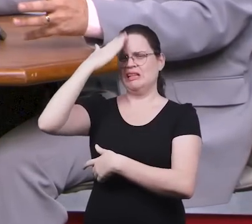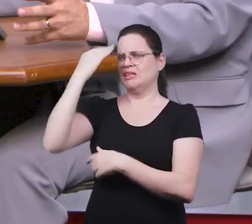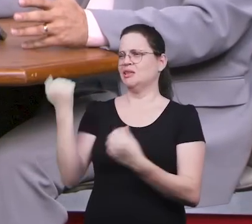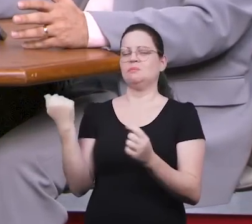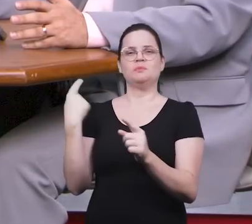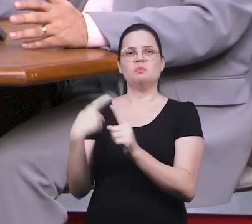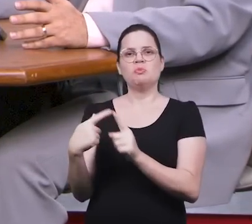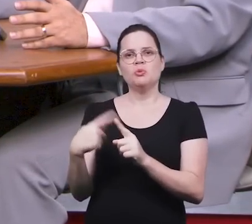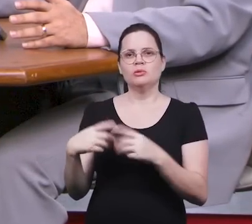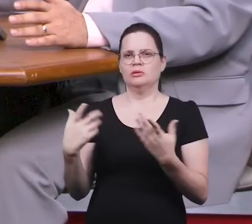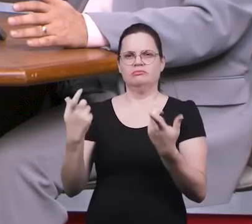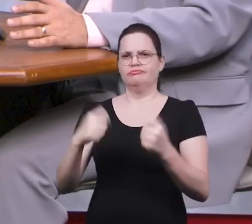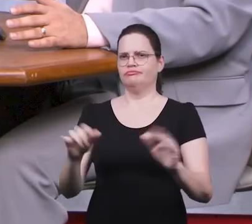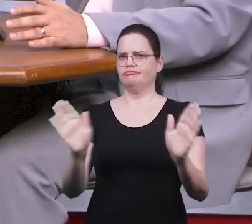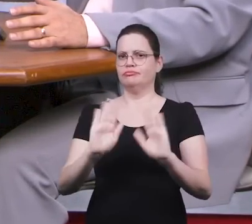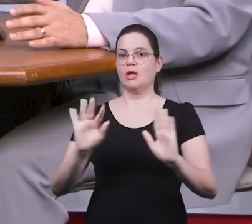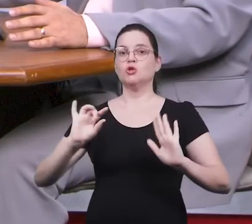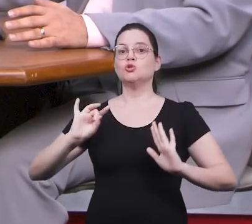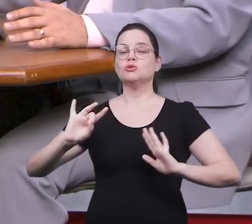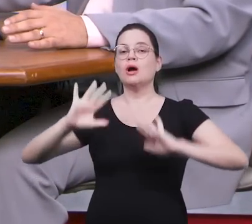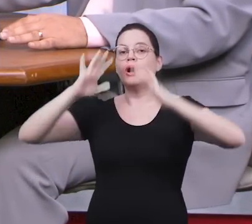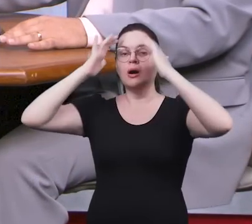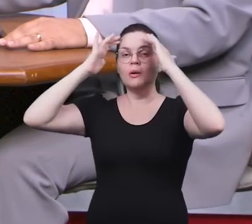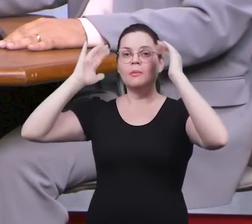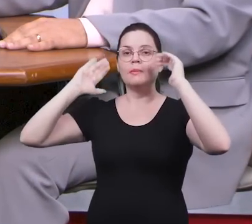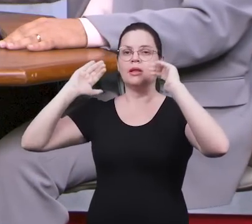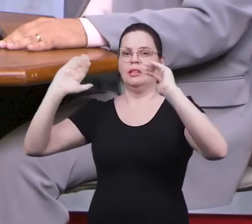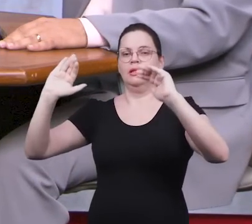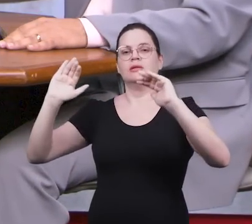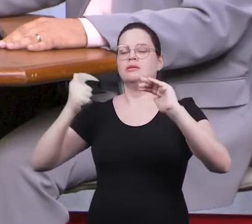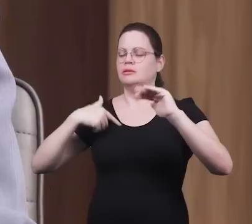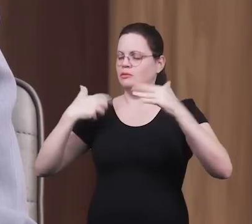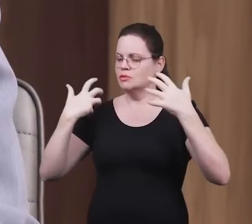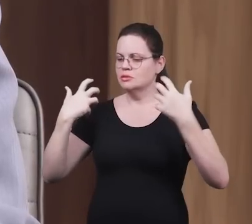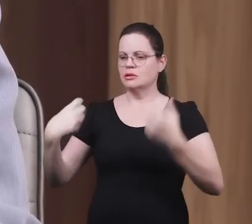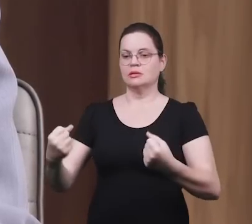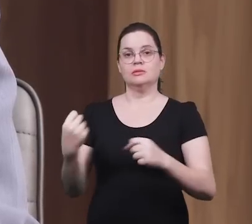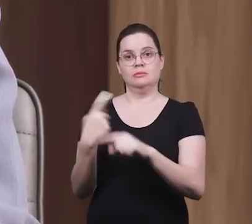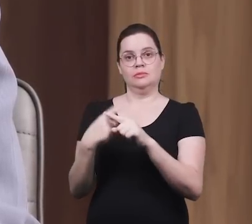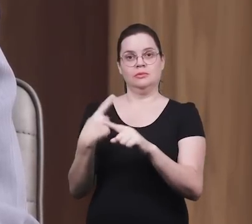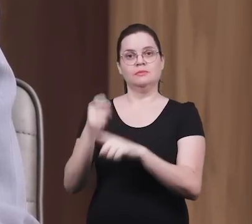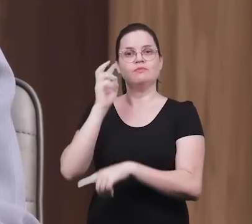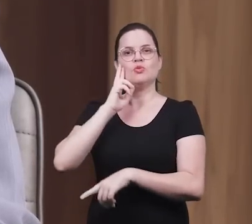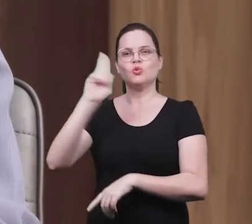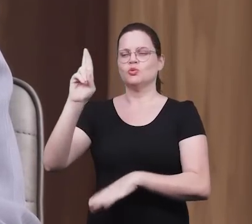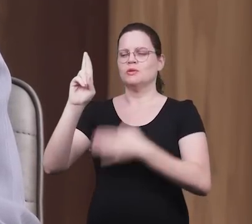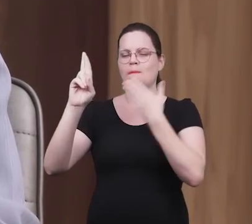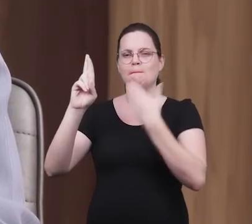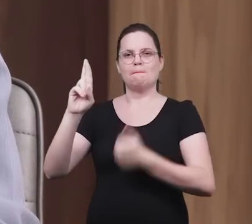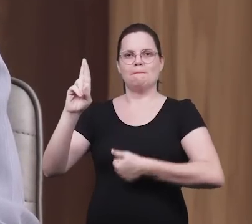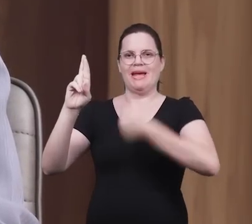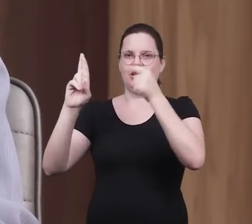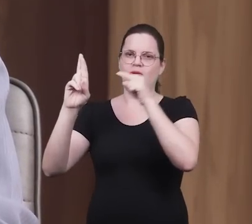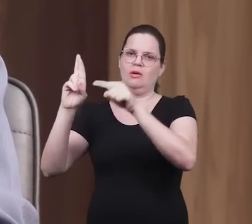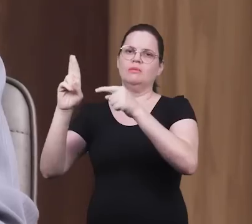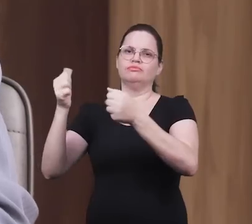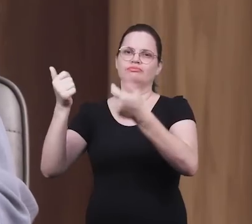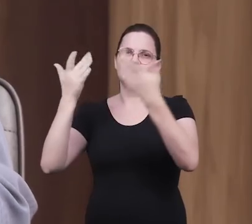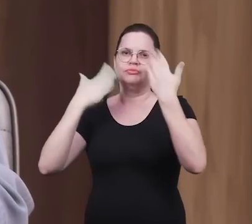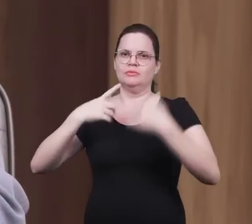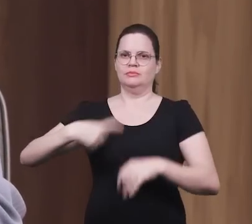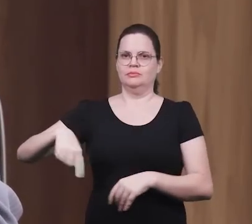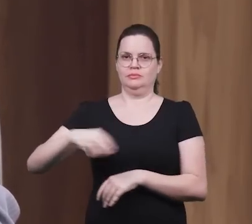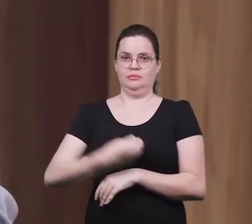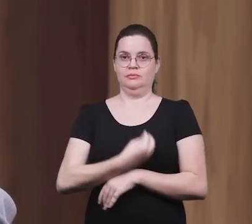o porquê. Não, é necessário apenas você aceitar, porque o Senhor sempre tem o melhor para a nossa vida.